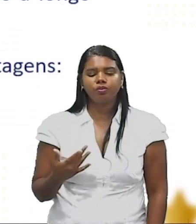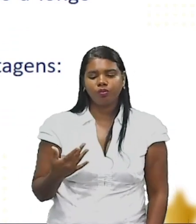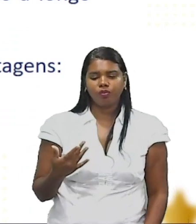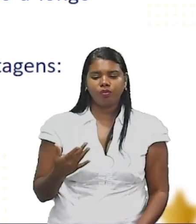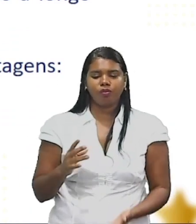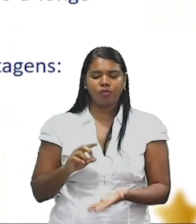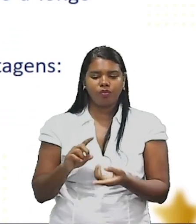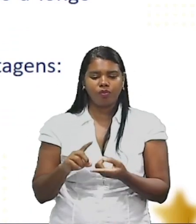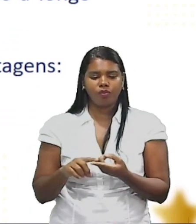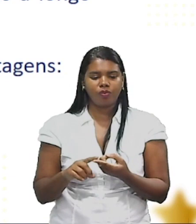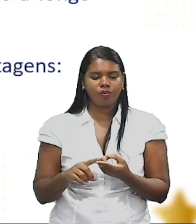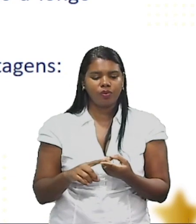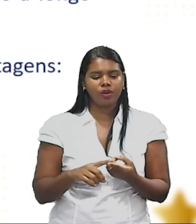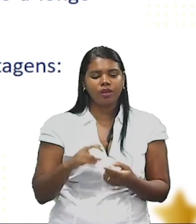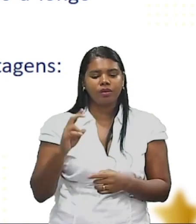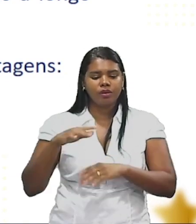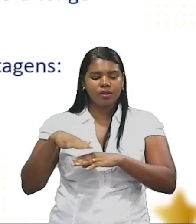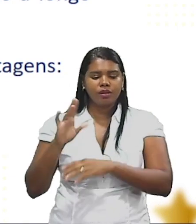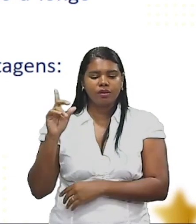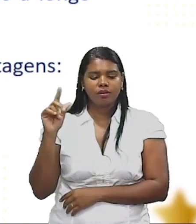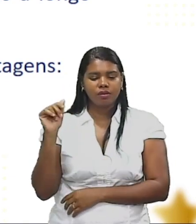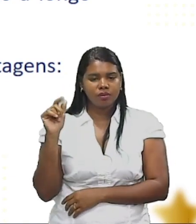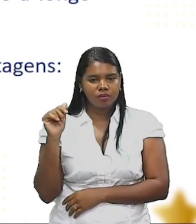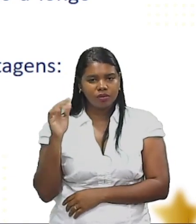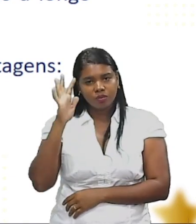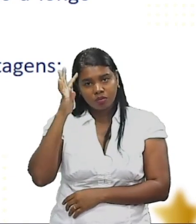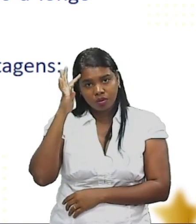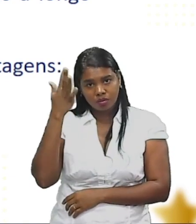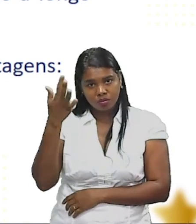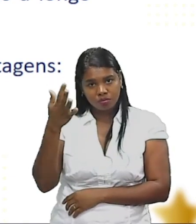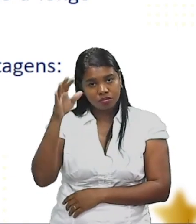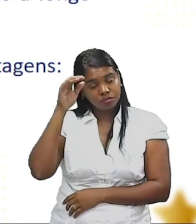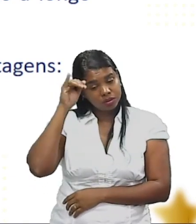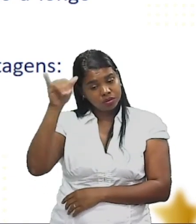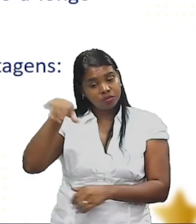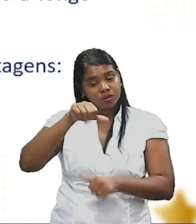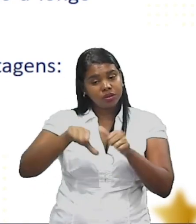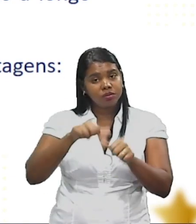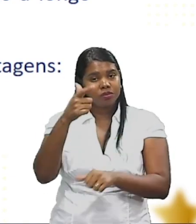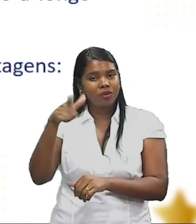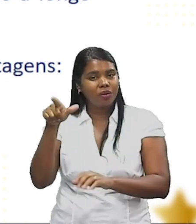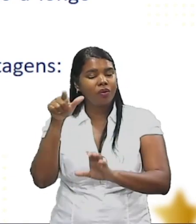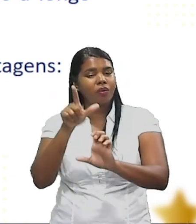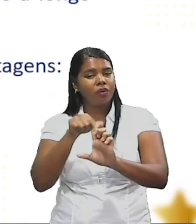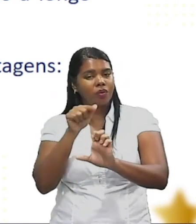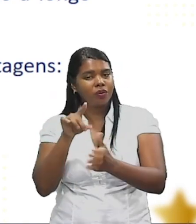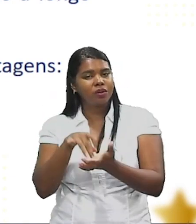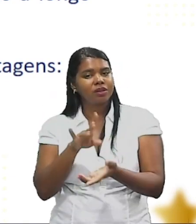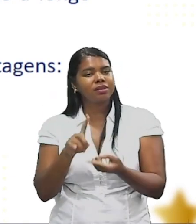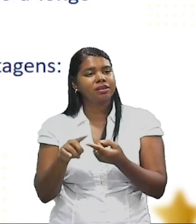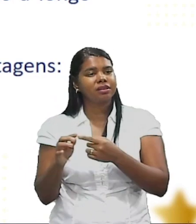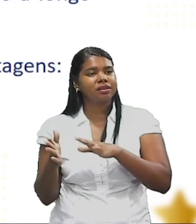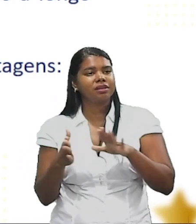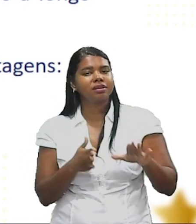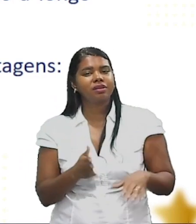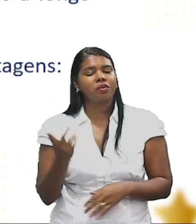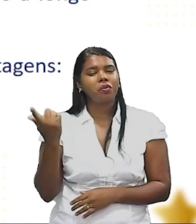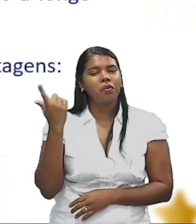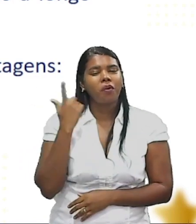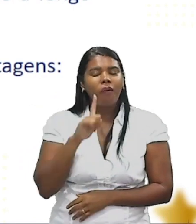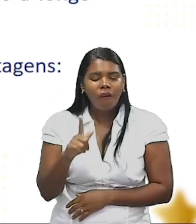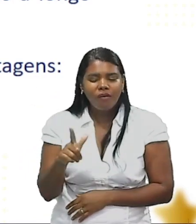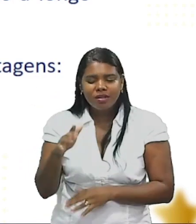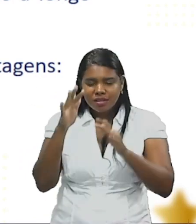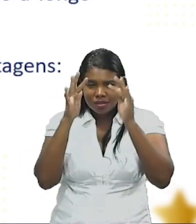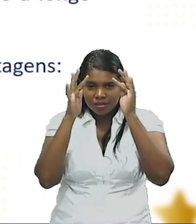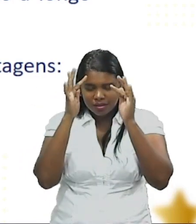mais caro repor um cliente do que tomar providências para evitar que ele mude para outra empresa. Ou seja, o cliente conquistado, o cliente